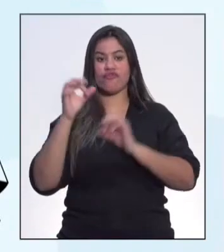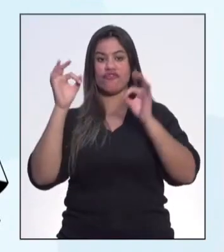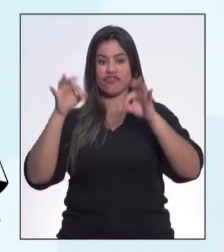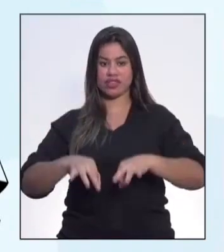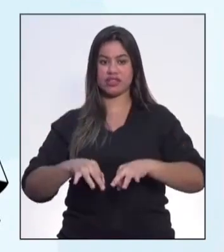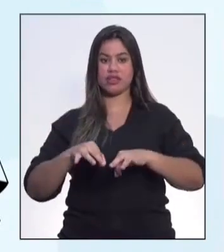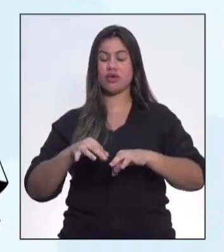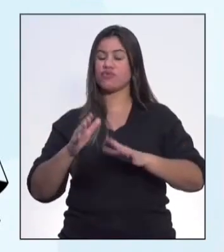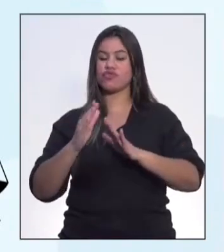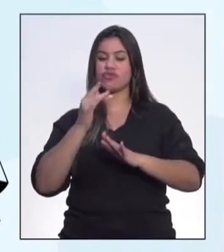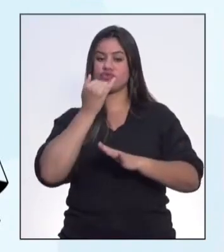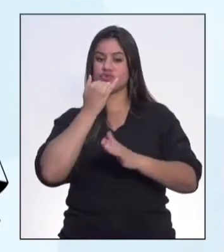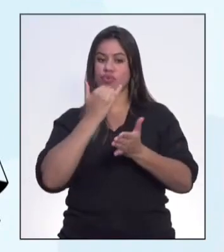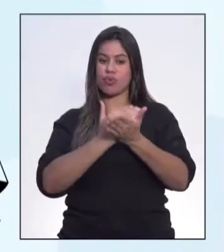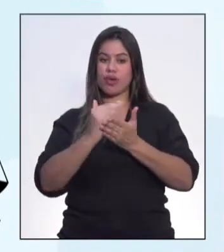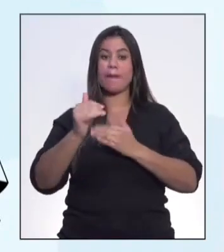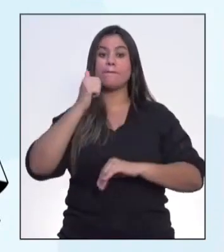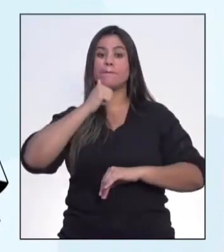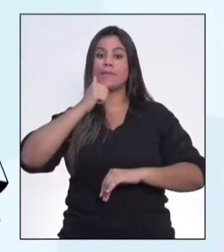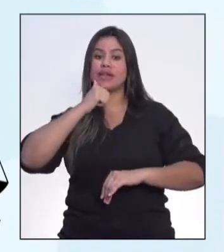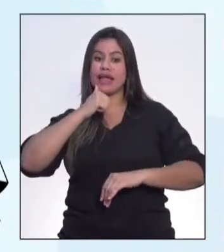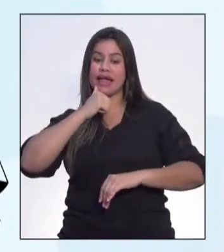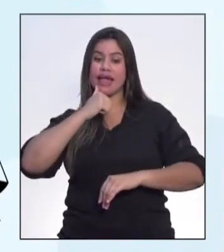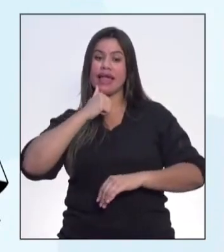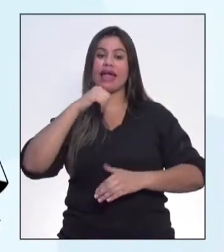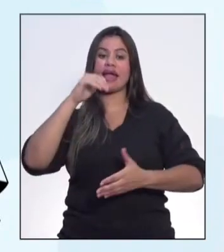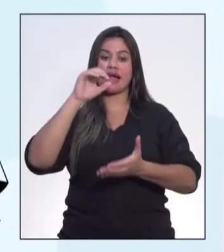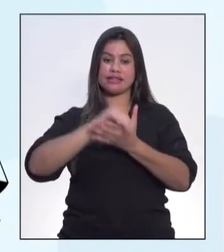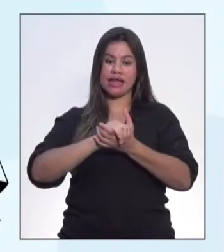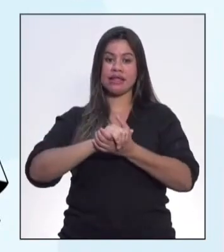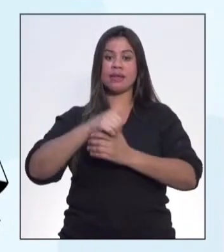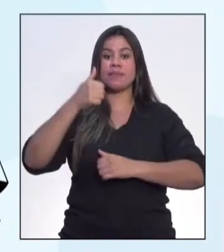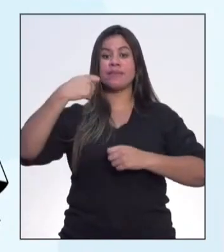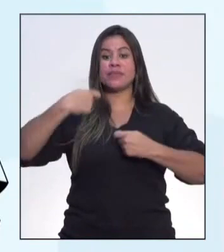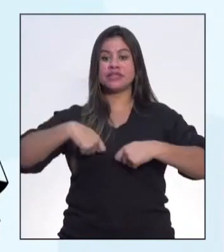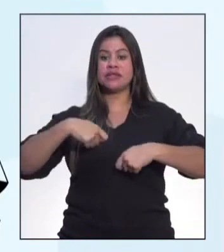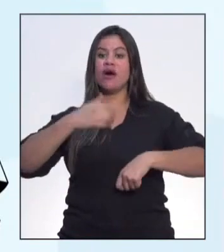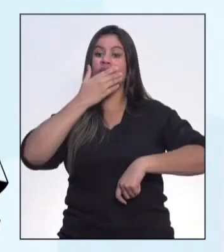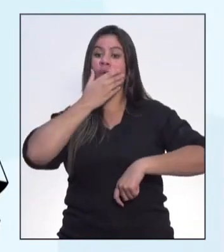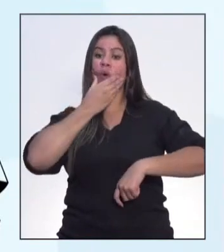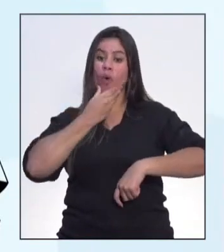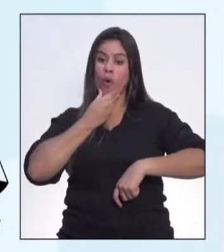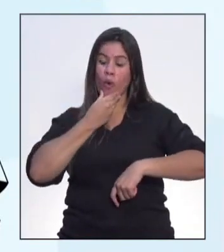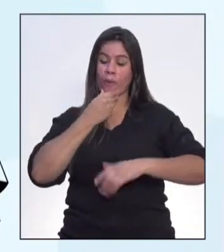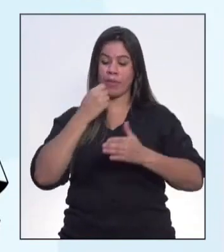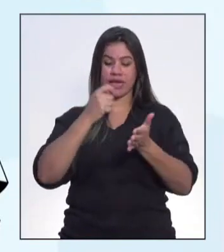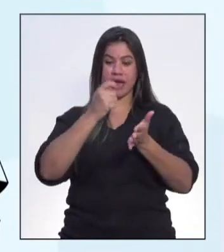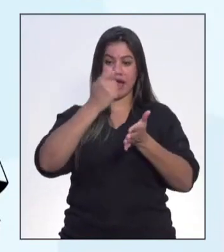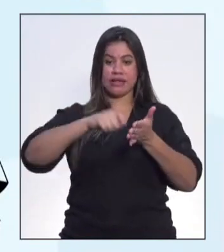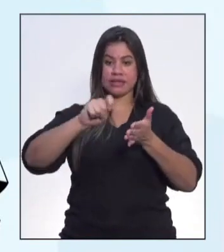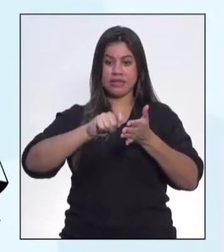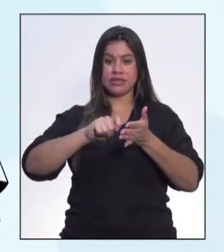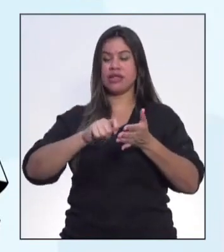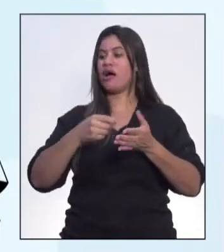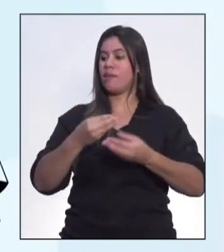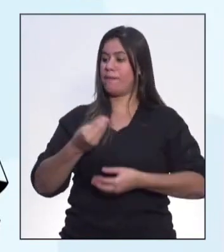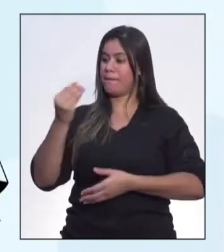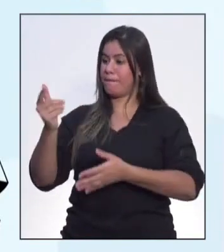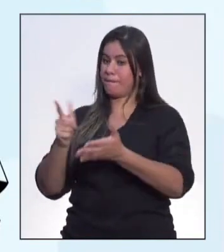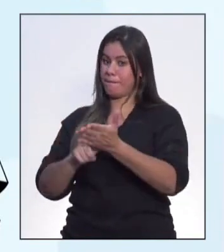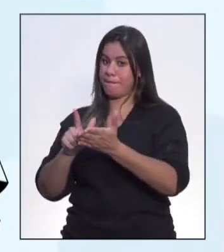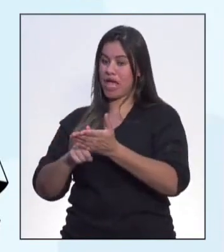casada precisava de autorização do marido para trabalhar? Em nosso cotidiano, situações como essa ainda se